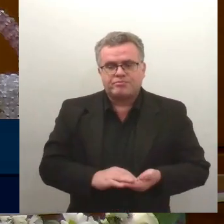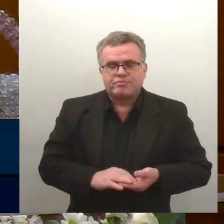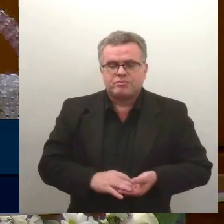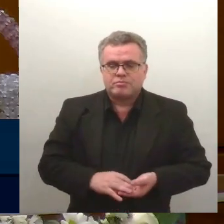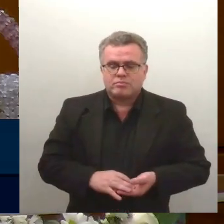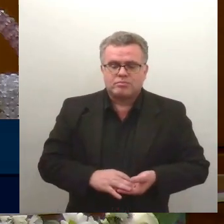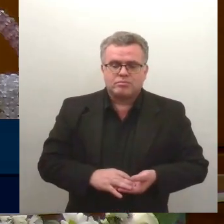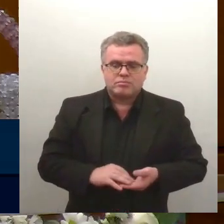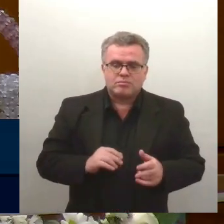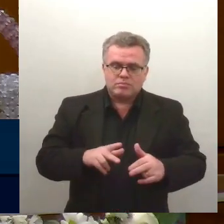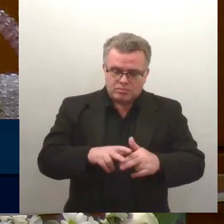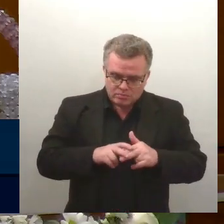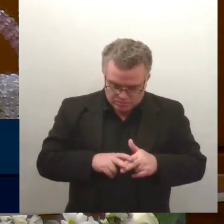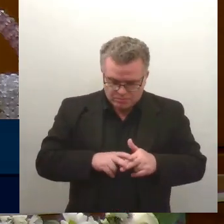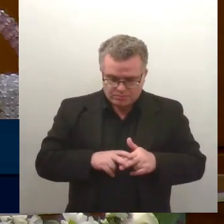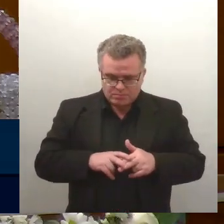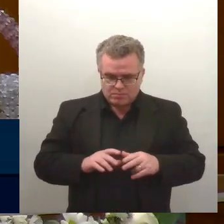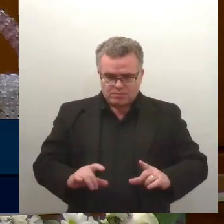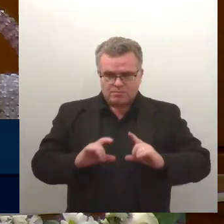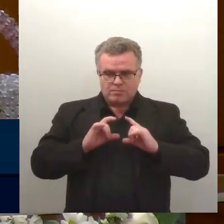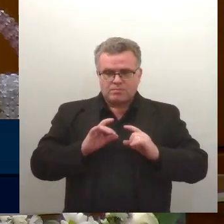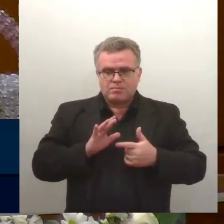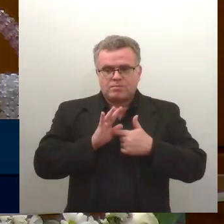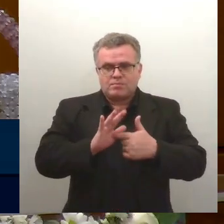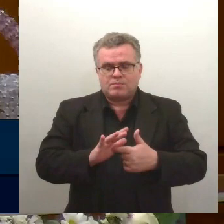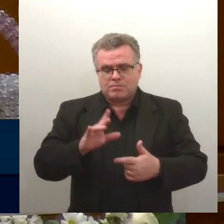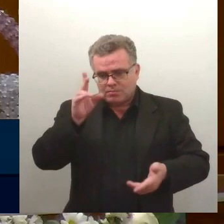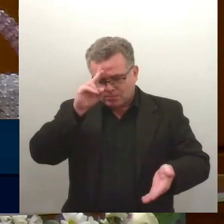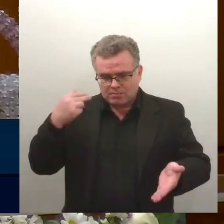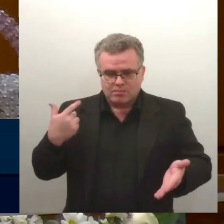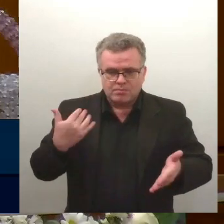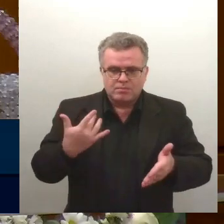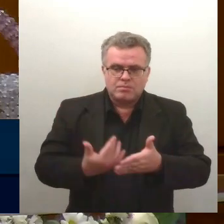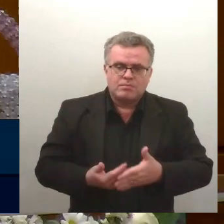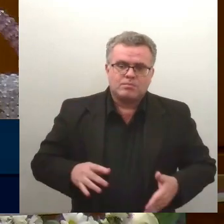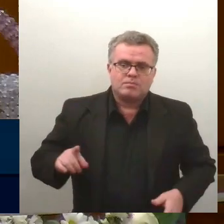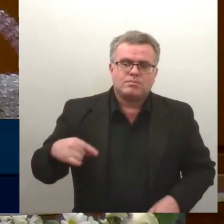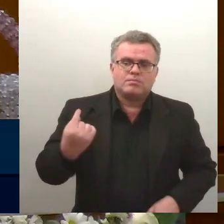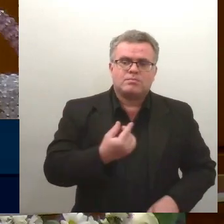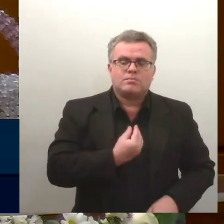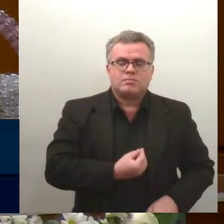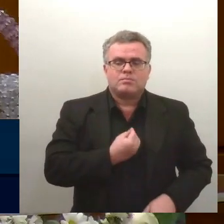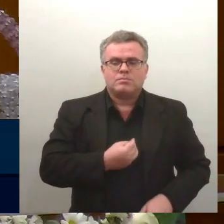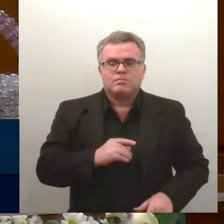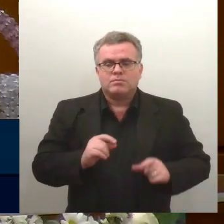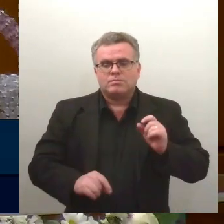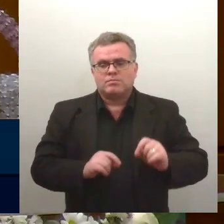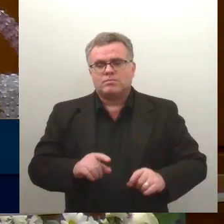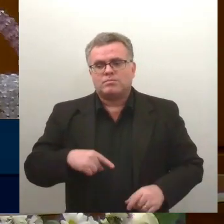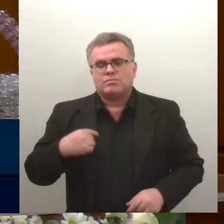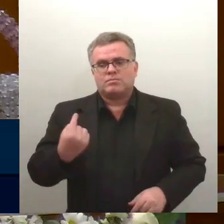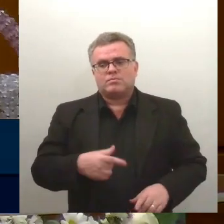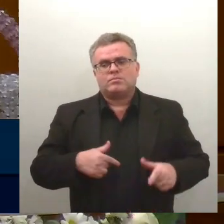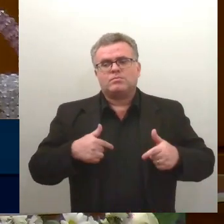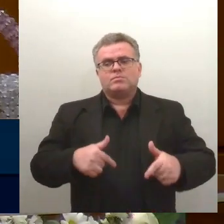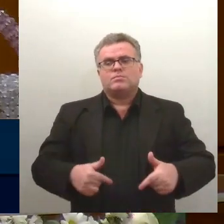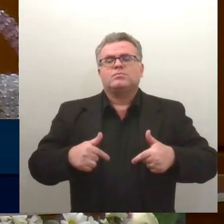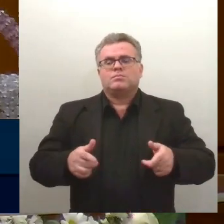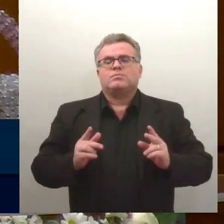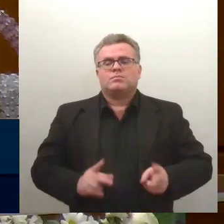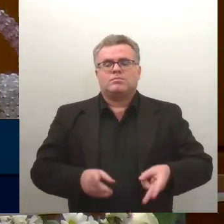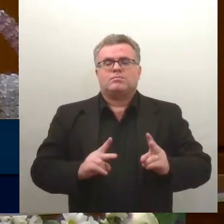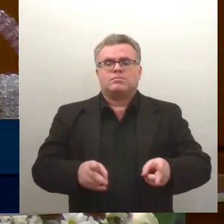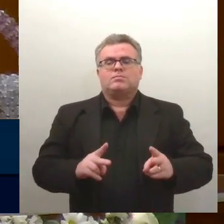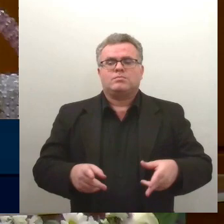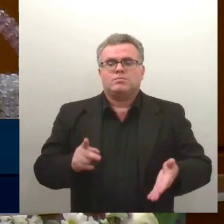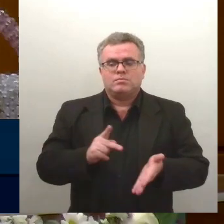história de todos e todos nós, porque nossas ações, sejam ao ofertar a comenda,